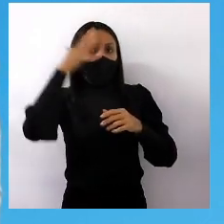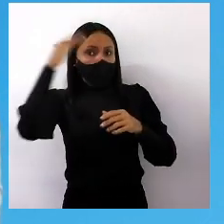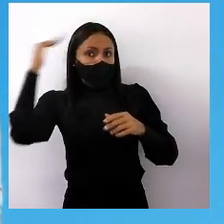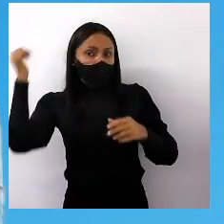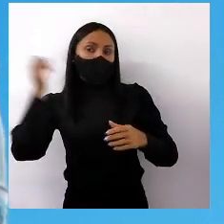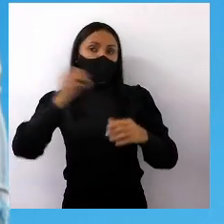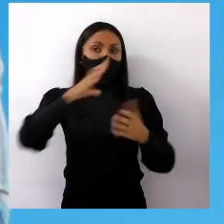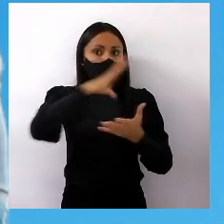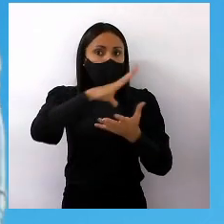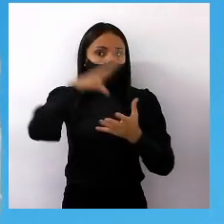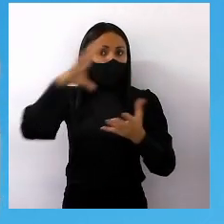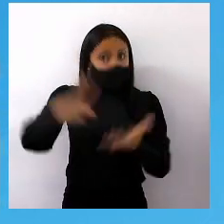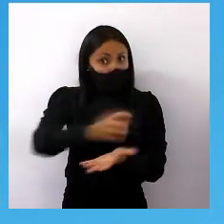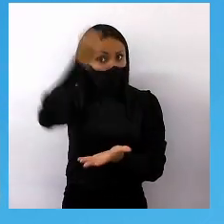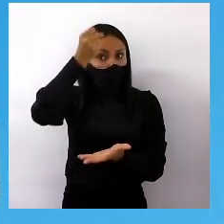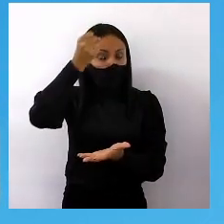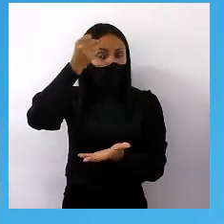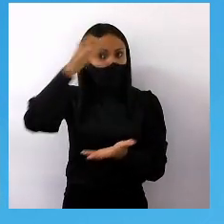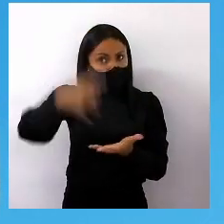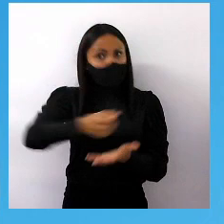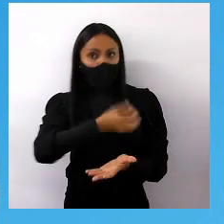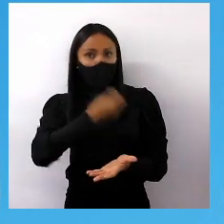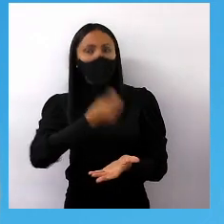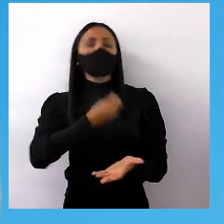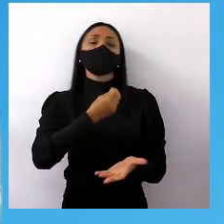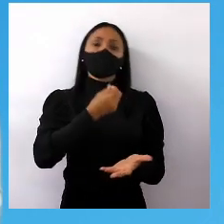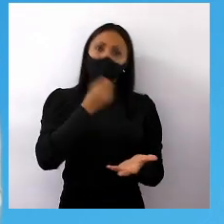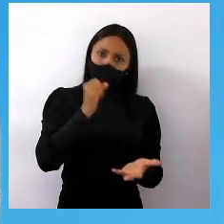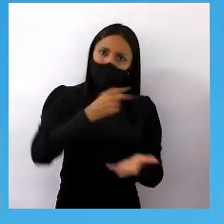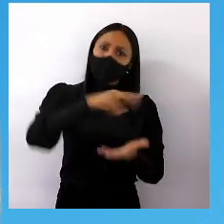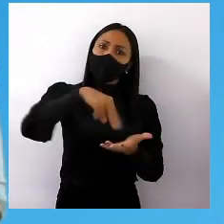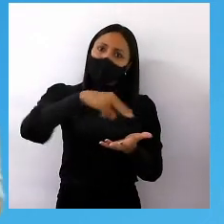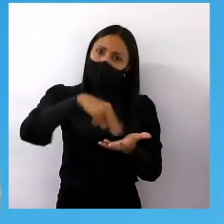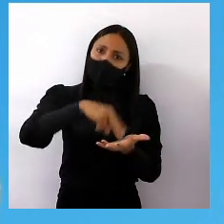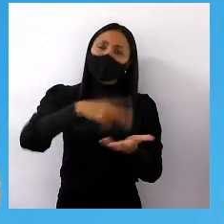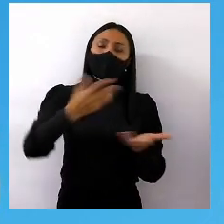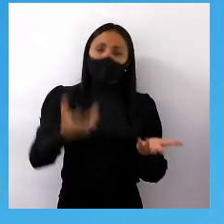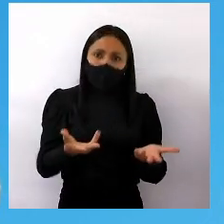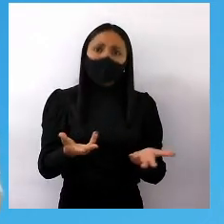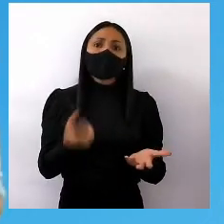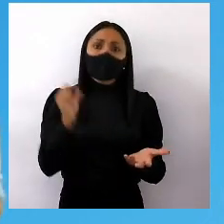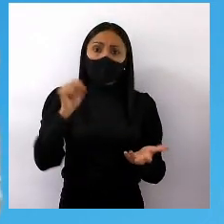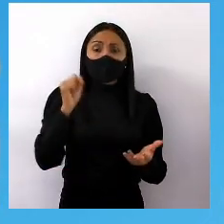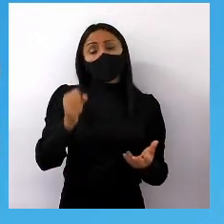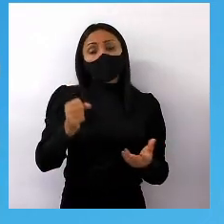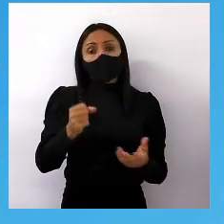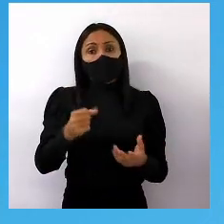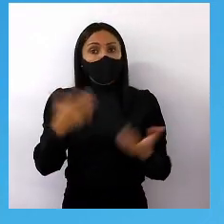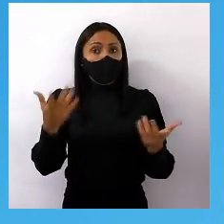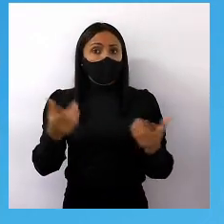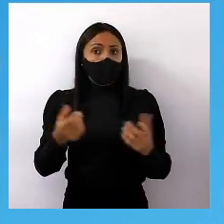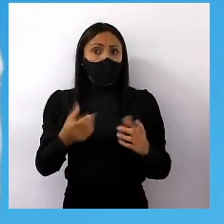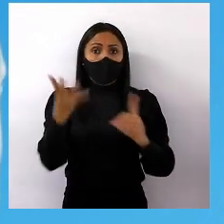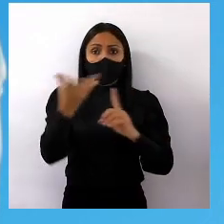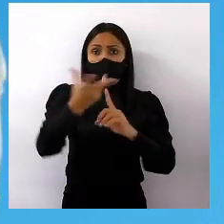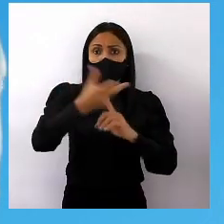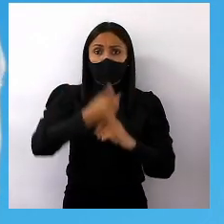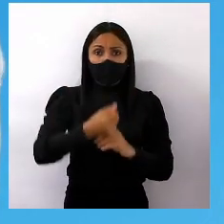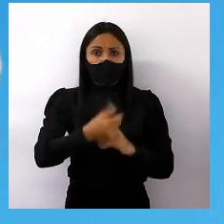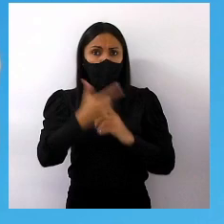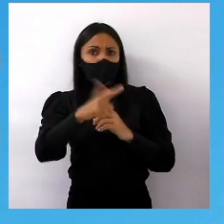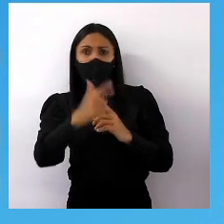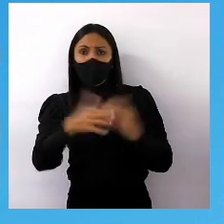né? Exatamente. Salvam vidas, não é isso? Salvam vidas, né? O que seria da vida da gente sem arte, né? Sem música, sem dança,